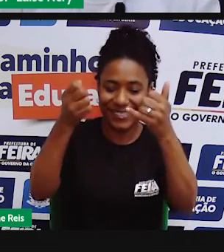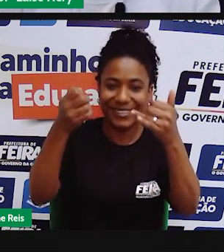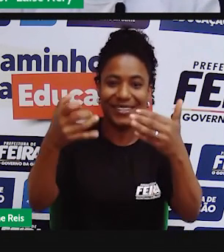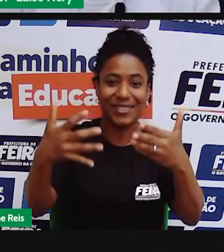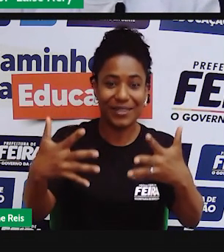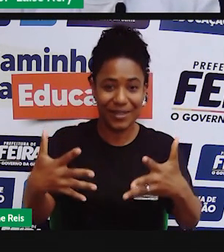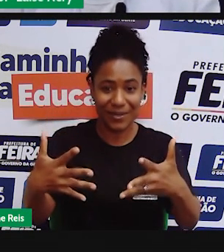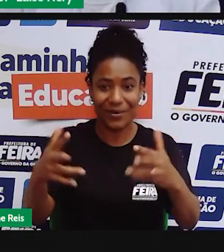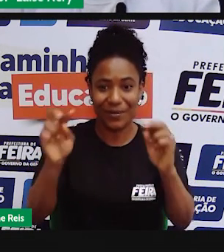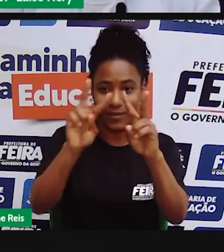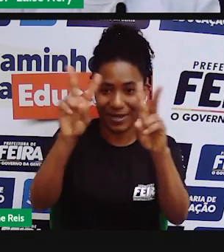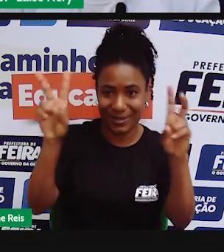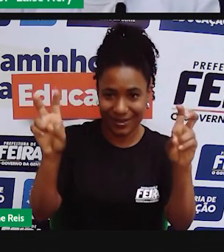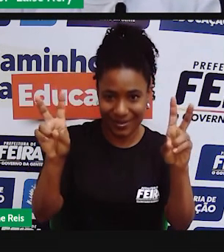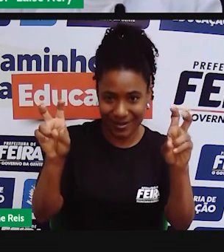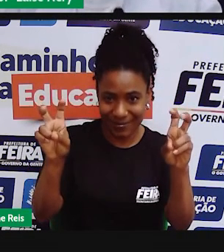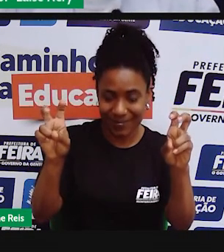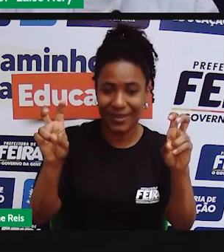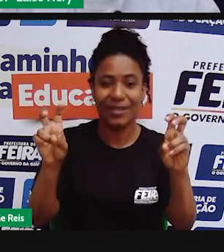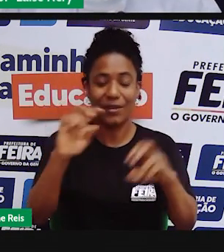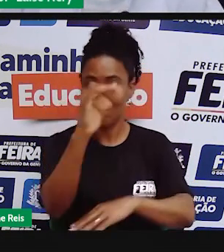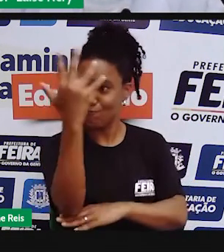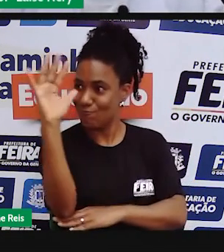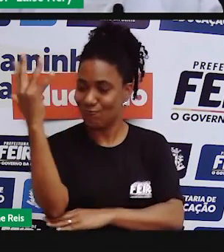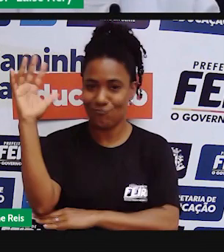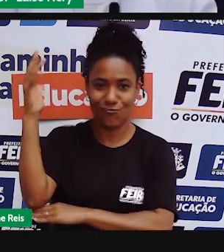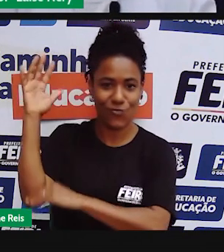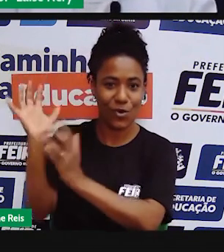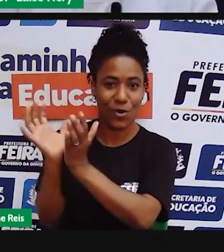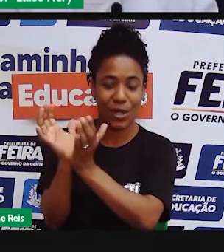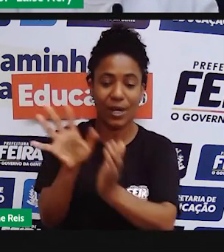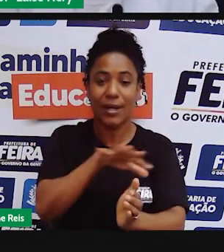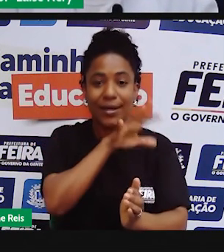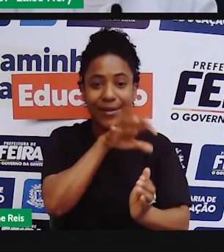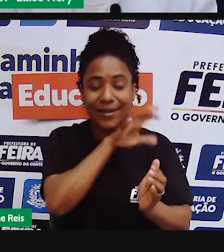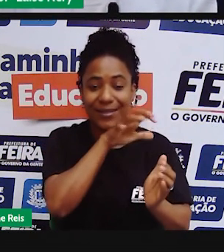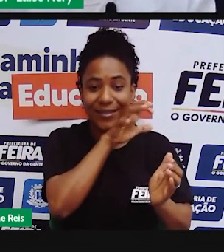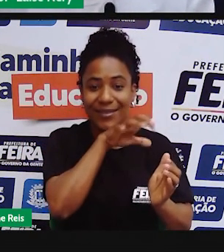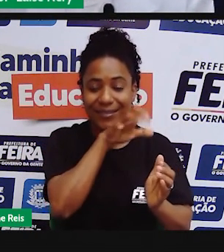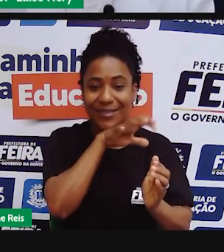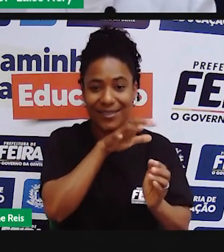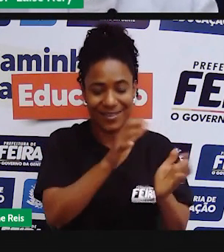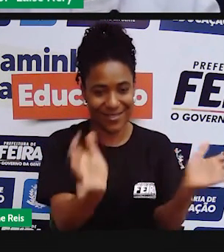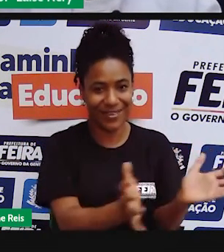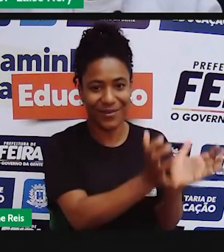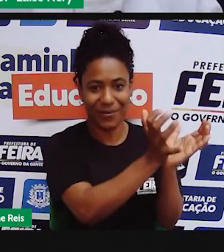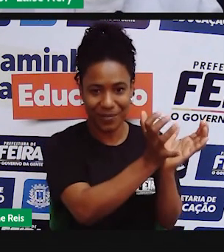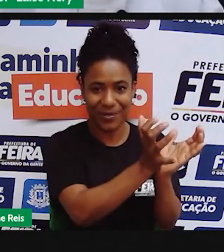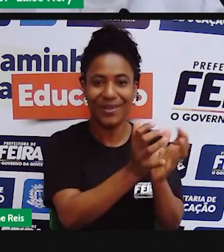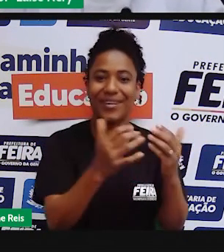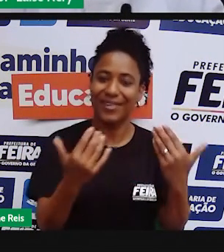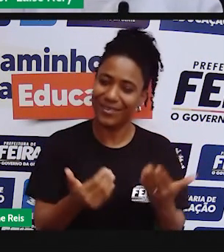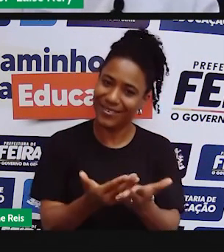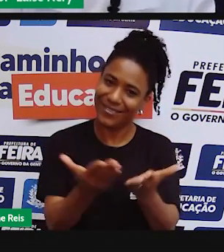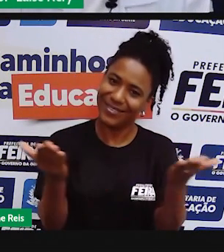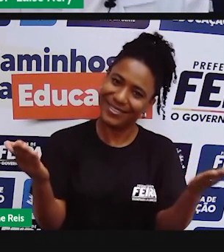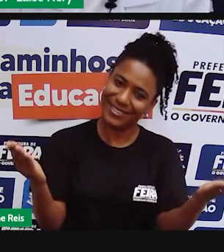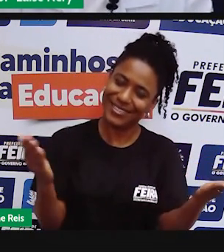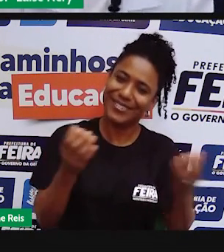falando sobre flora e a fauna. E espero que vocês fiquem